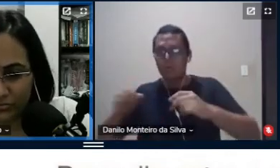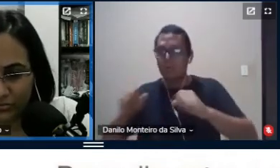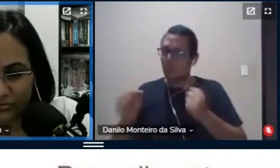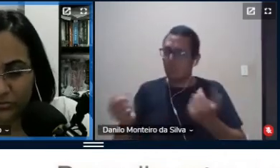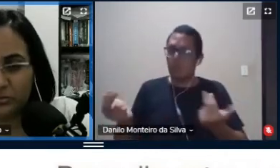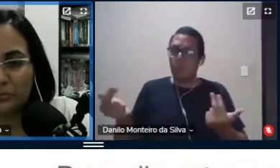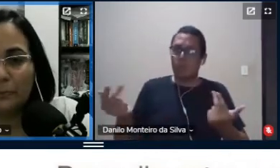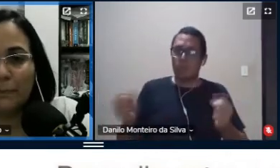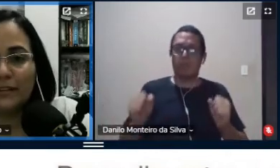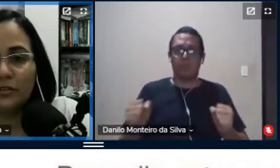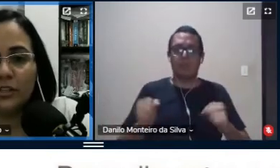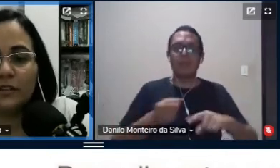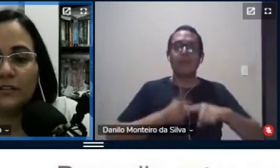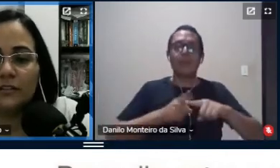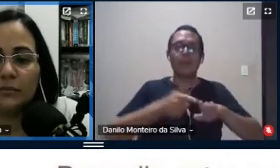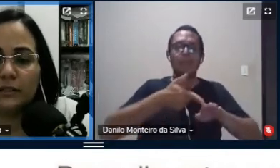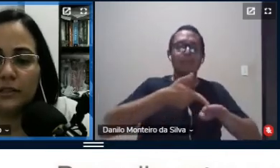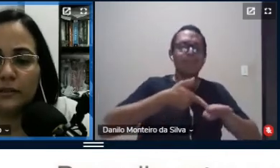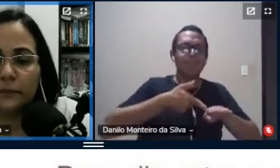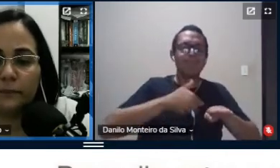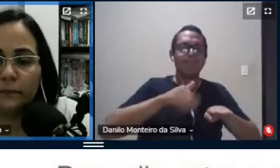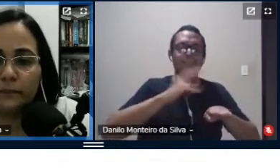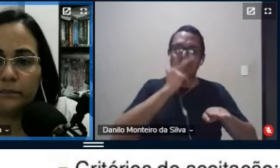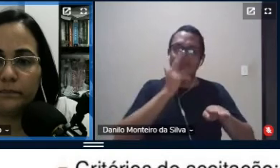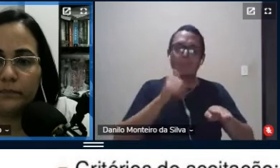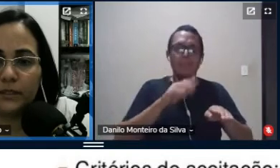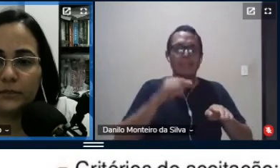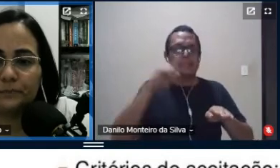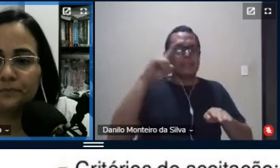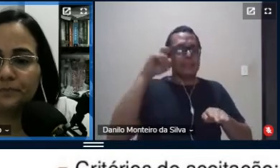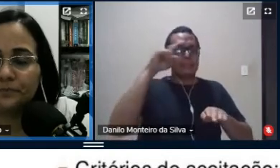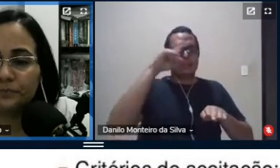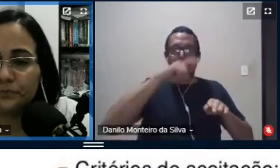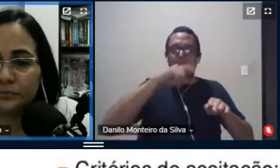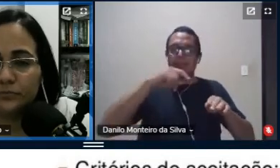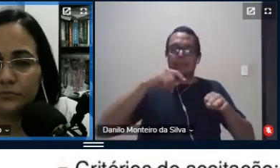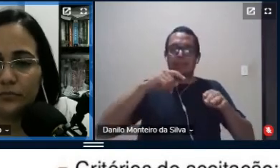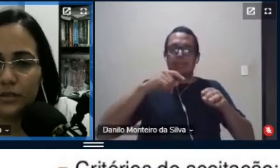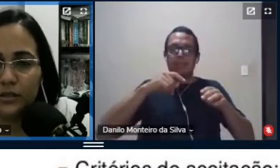gente padroniza em cima dela, tá?